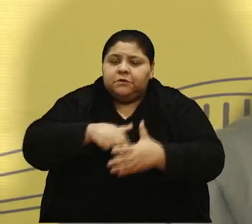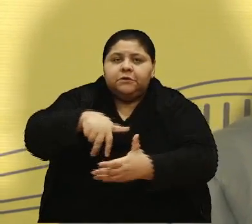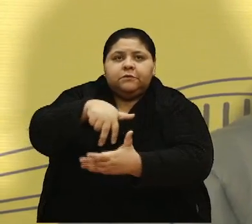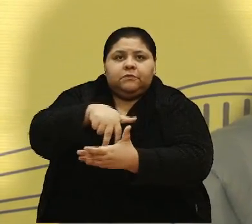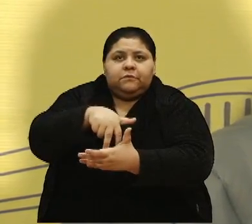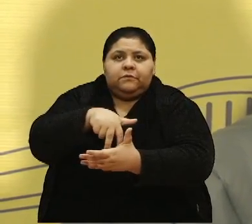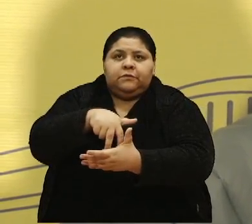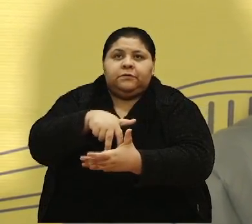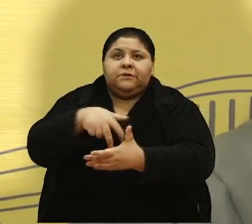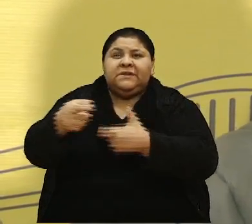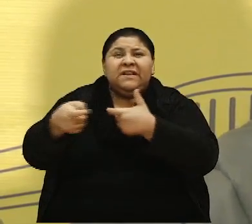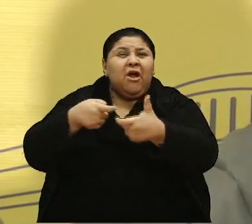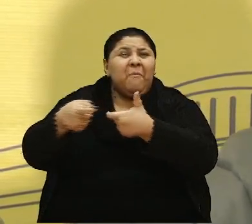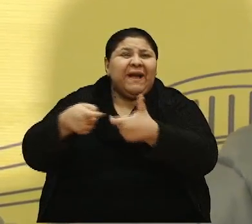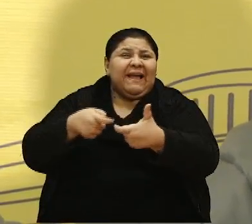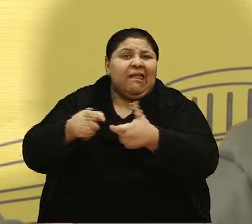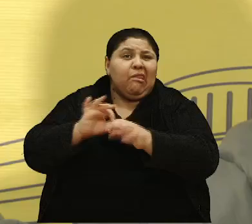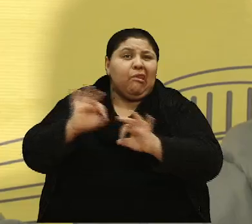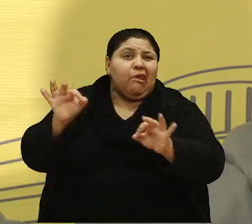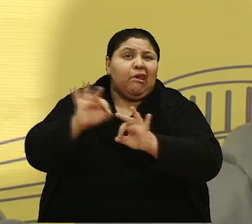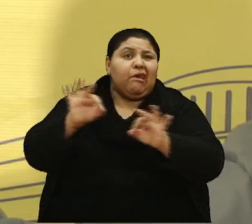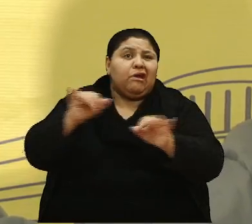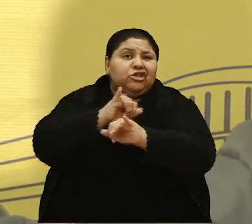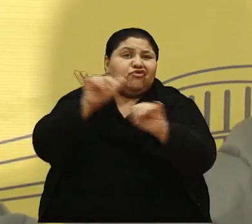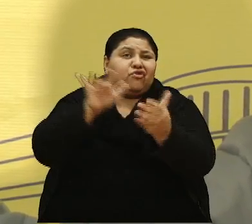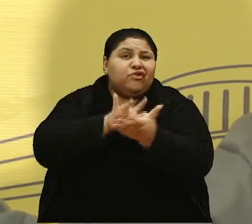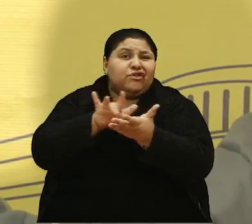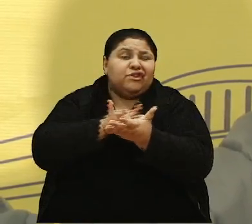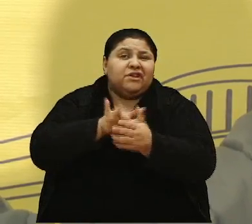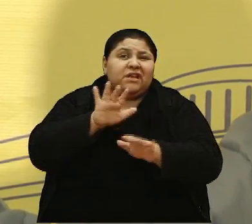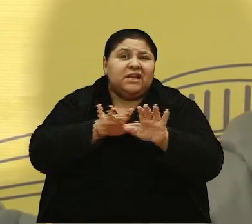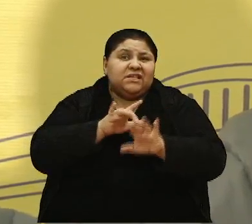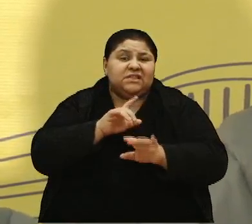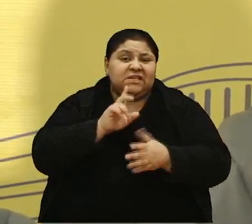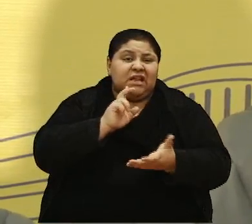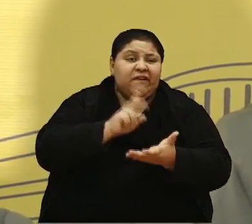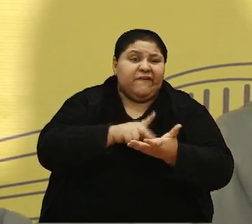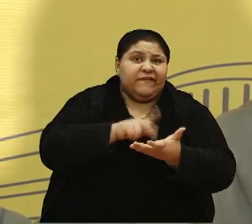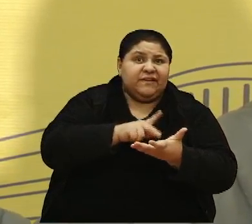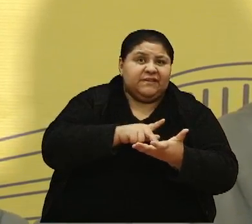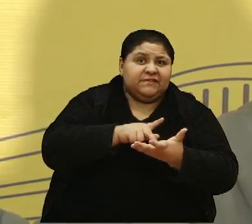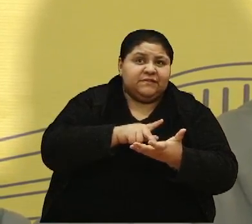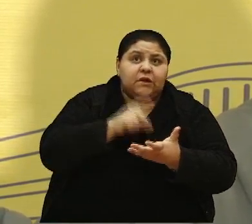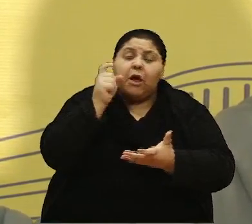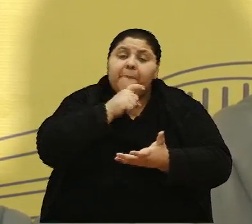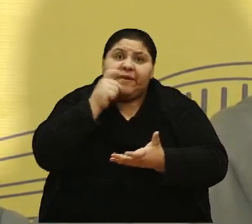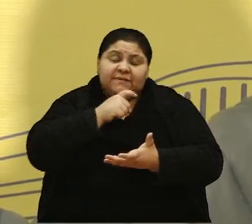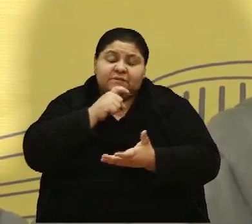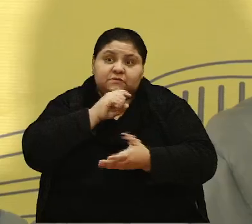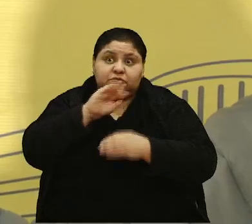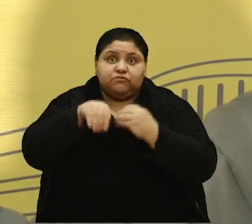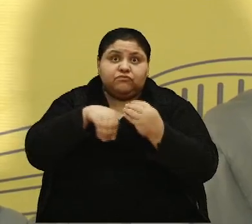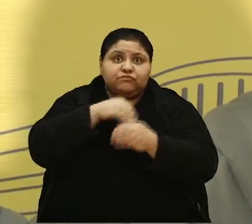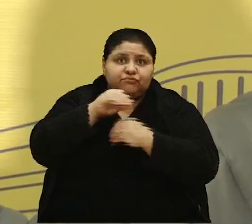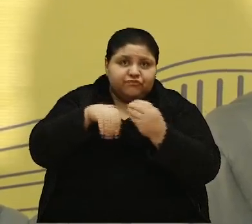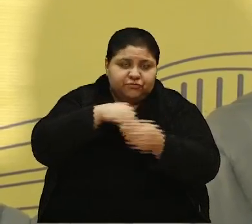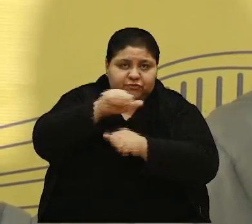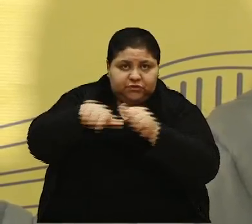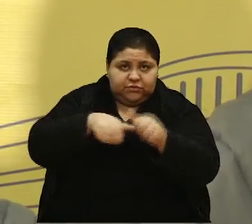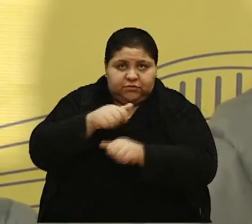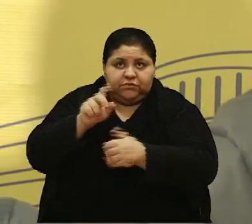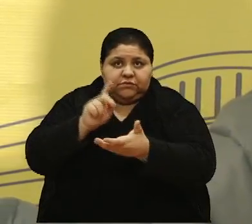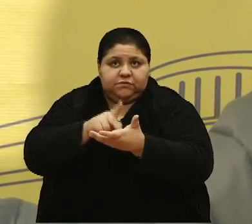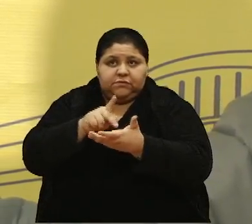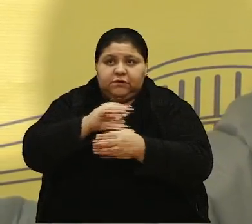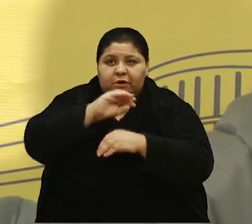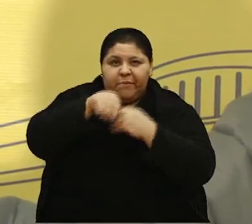uma guerra de narrativas de fake news, onde muitas vezes a verdade, né, a mentira espalhada ao longo do tempo se torna uma inverdade, uma verdade que